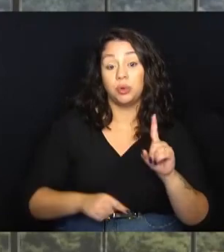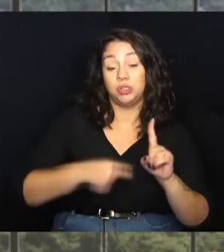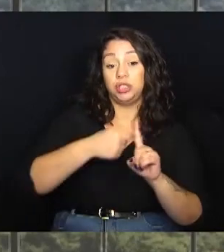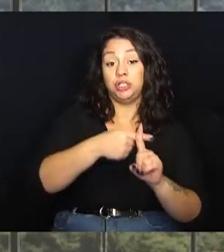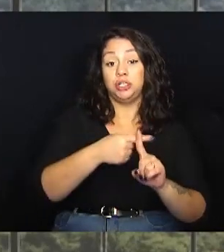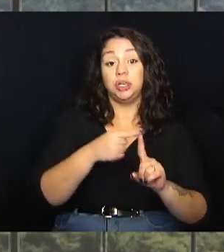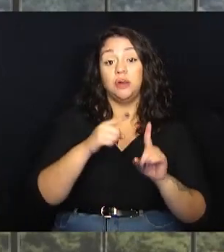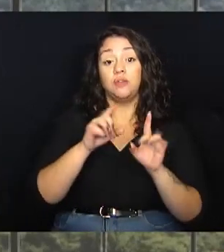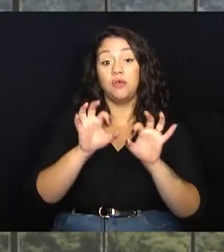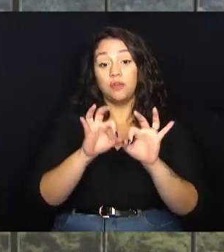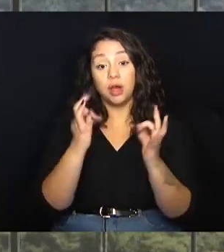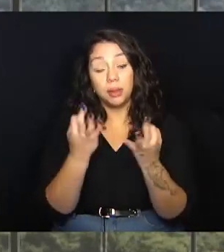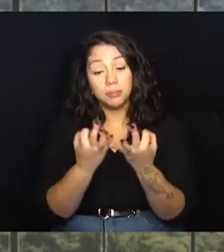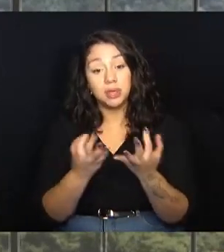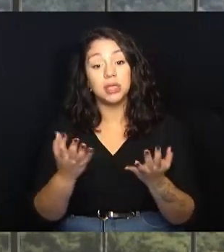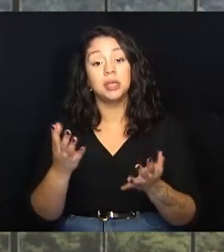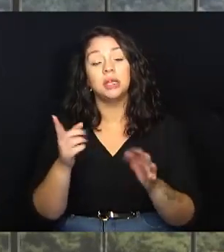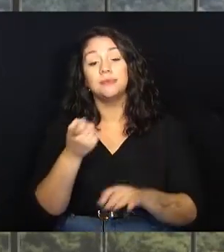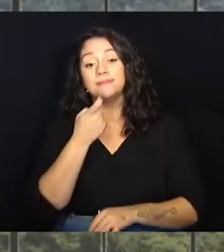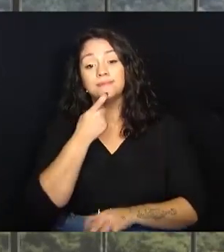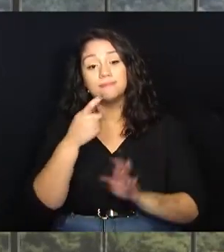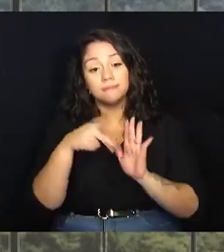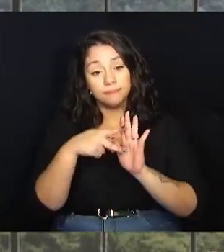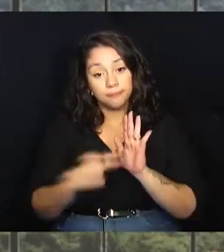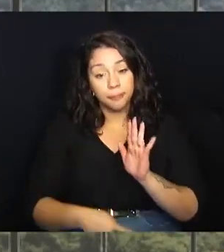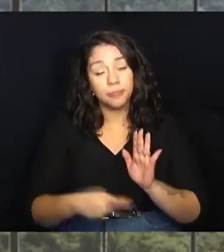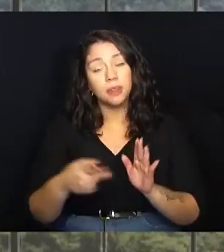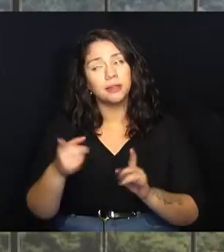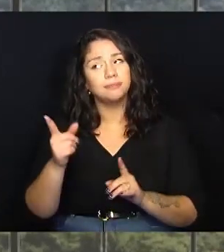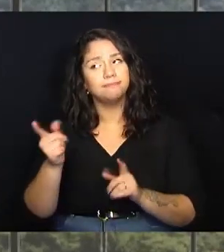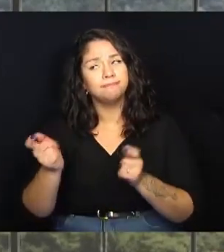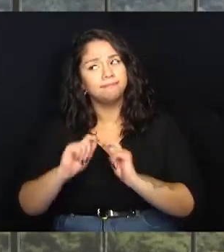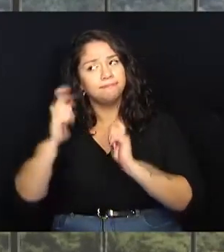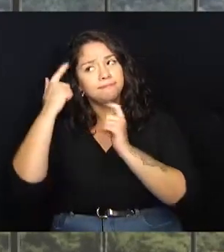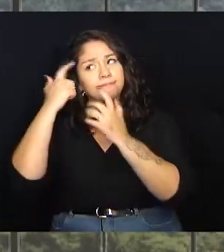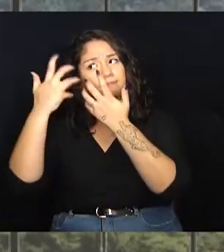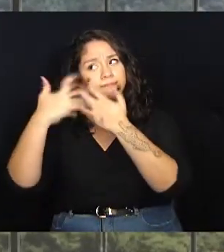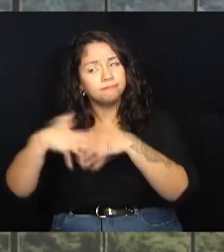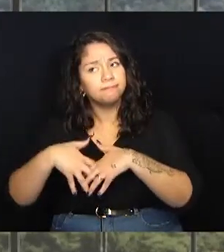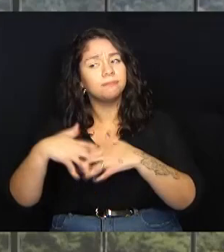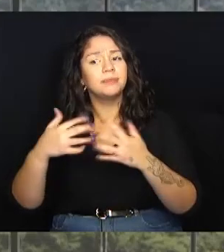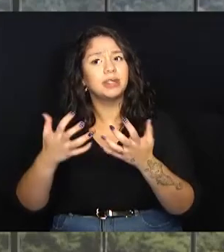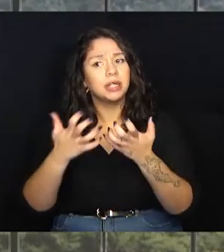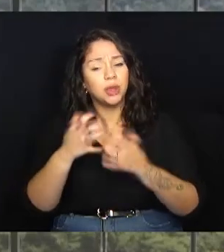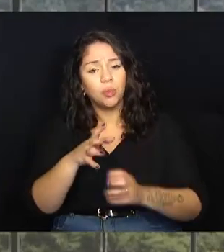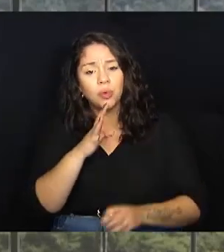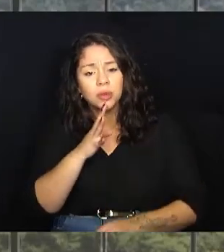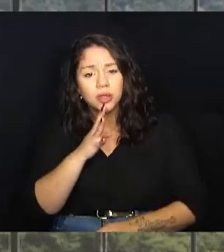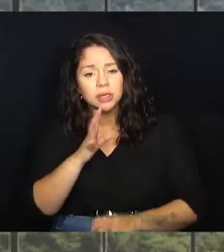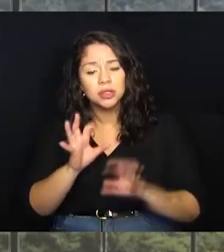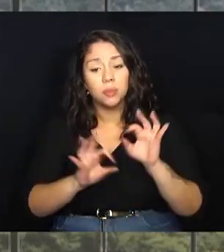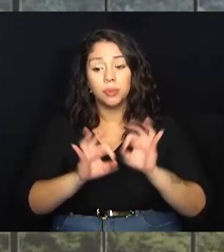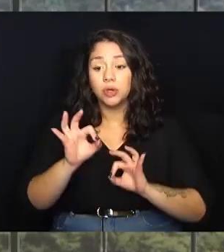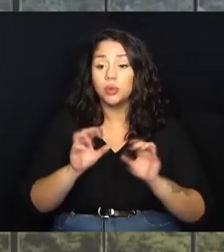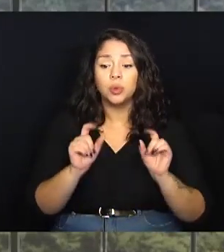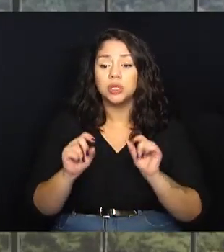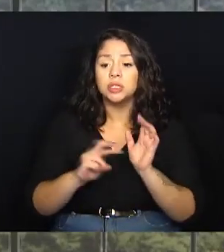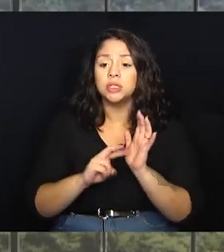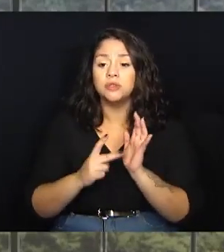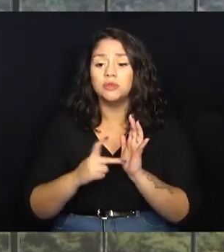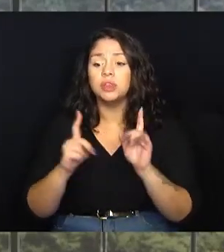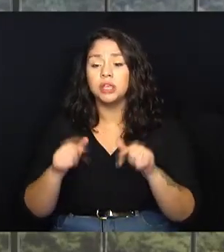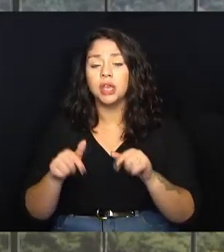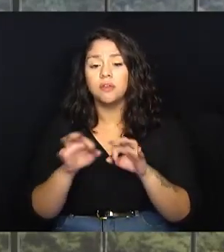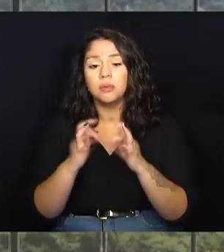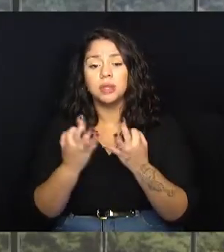que possa pensar se está dentro, se propor a isso, se propor a conhecer o que é a família acolhedora,